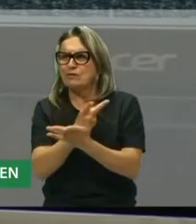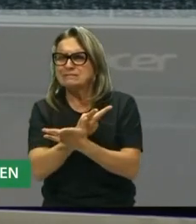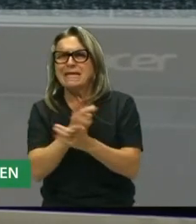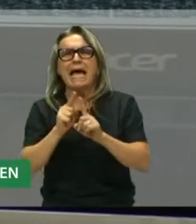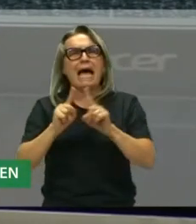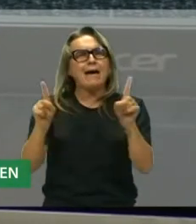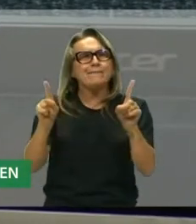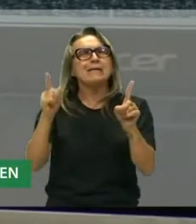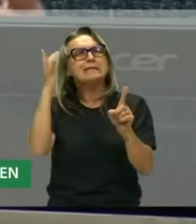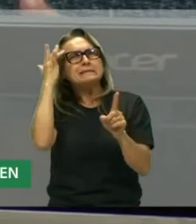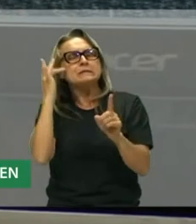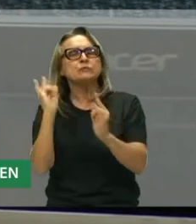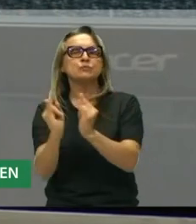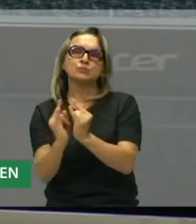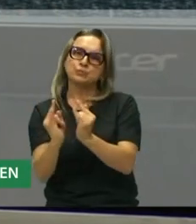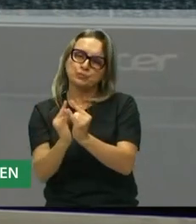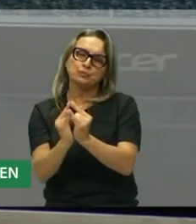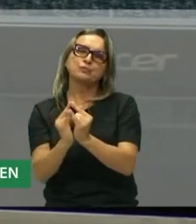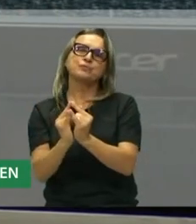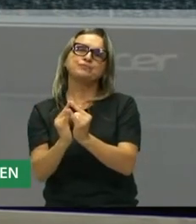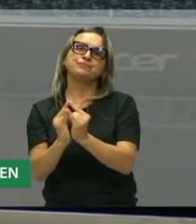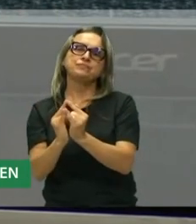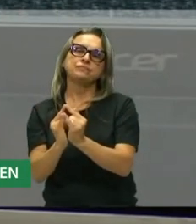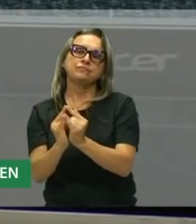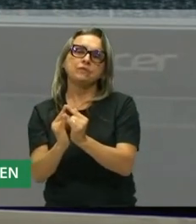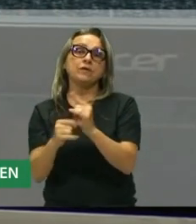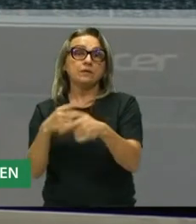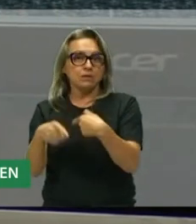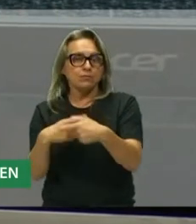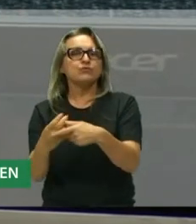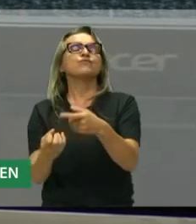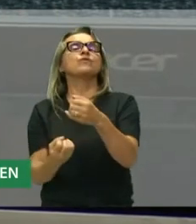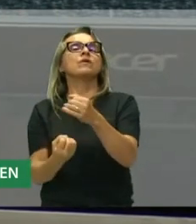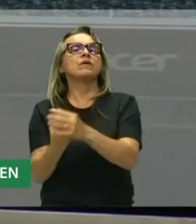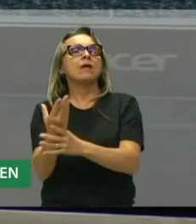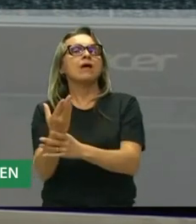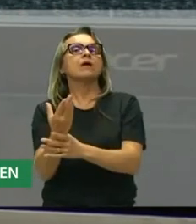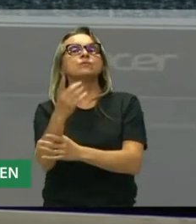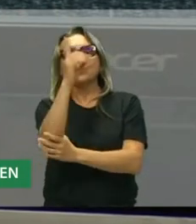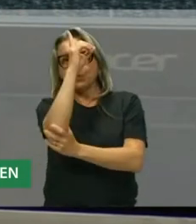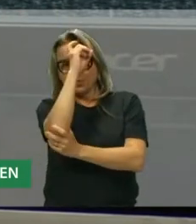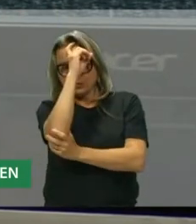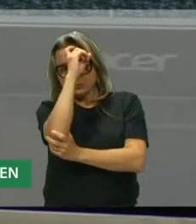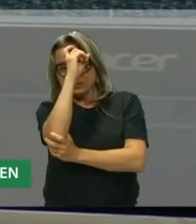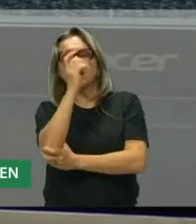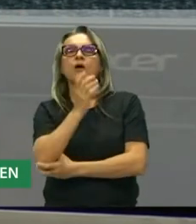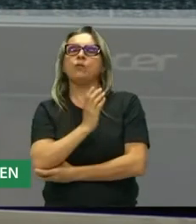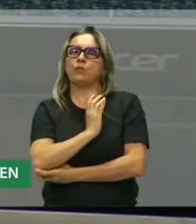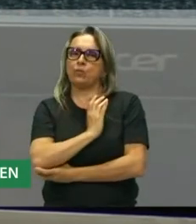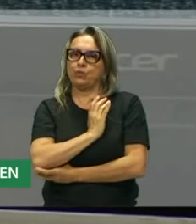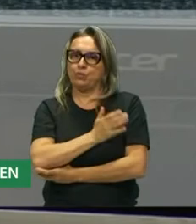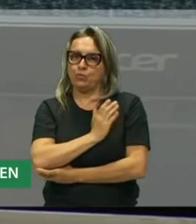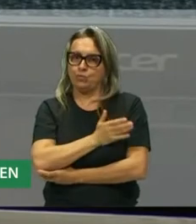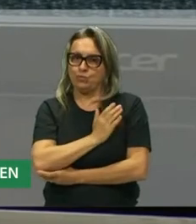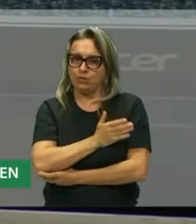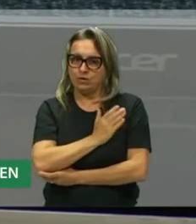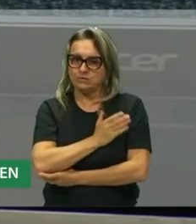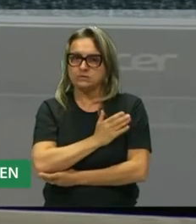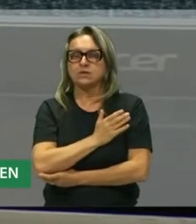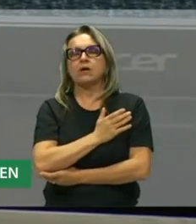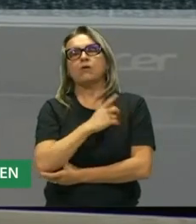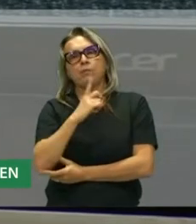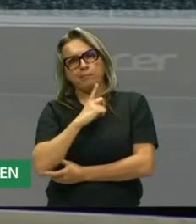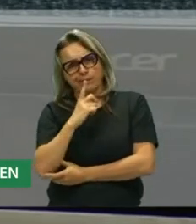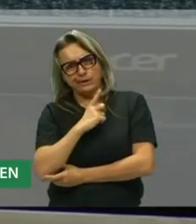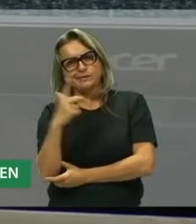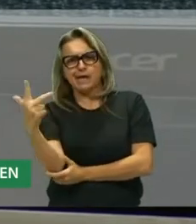Instituto dos Pequenos Missionários, instituído o Hospital do Coração, passando o hospital, então, a ter as chamadas cirurgias